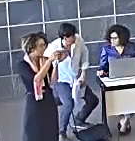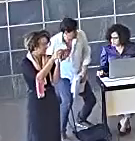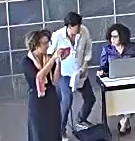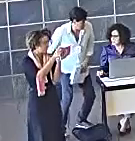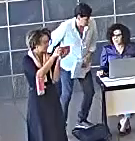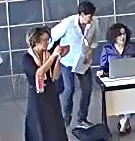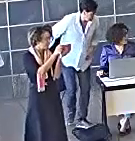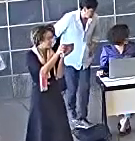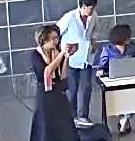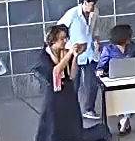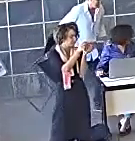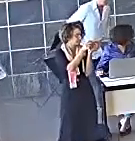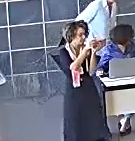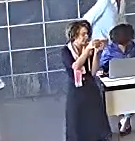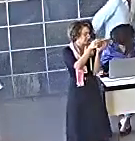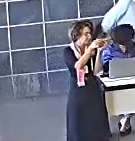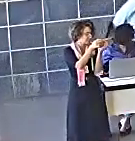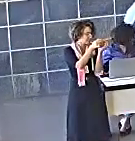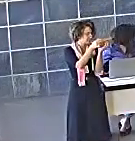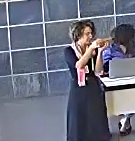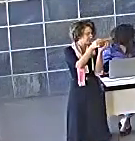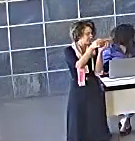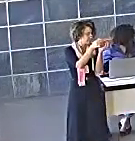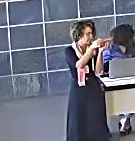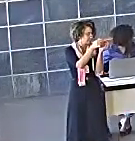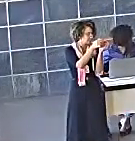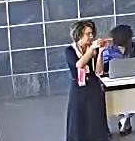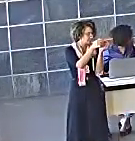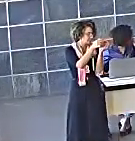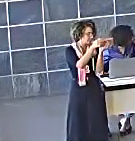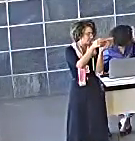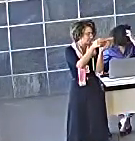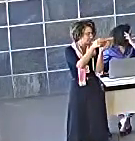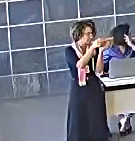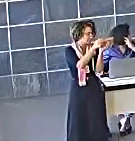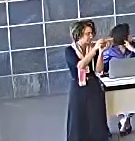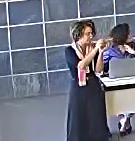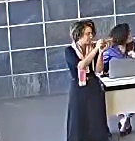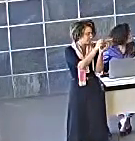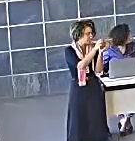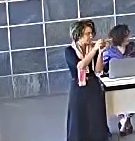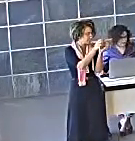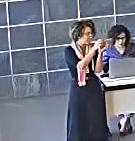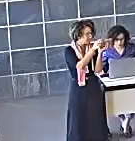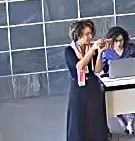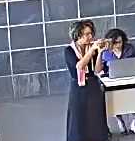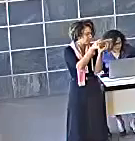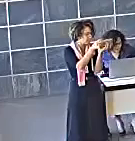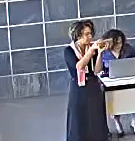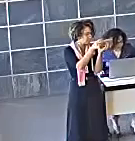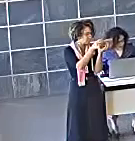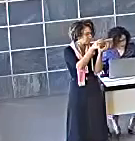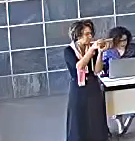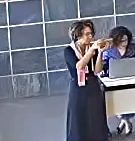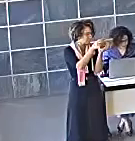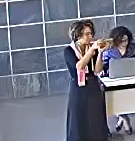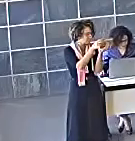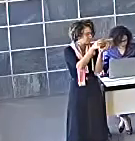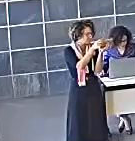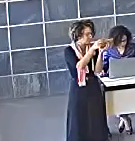seu interior além das questões das paradas né que também não tem qualquer tipo de acessibilidade o